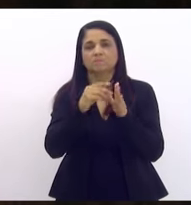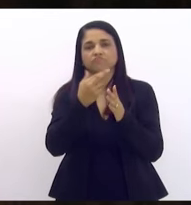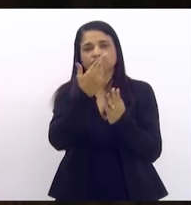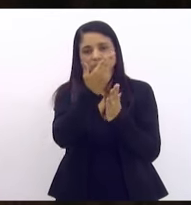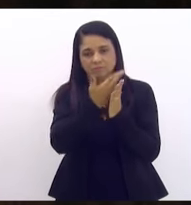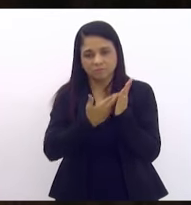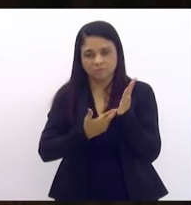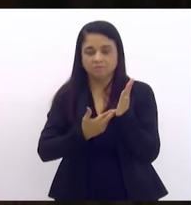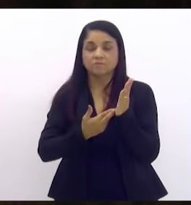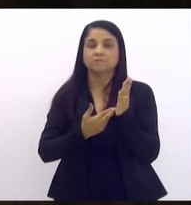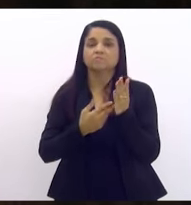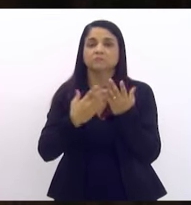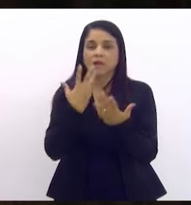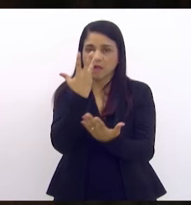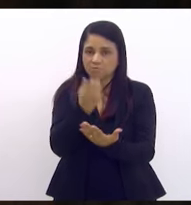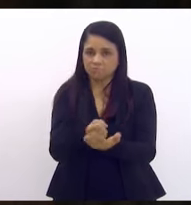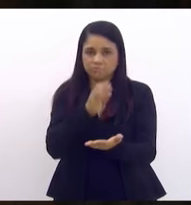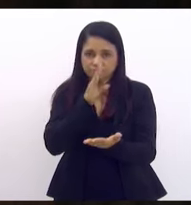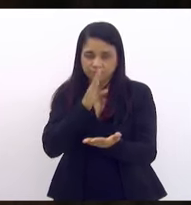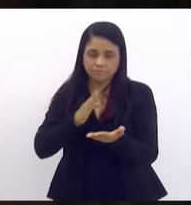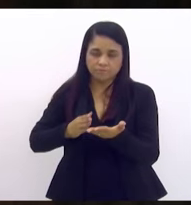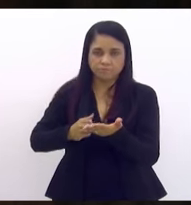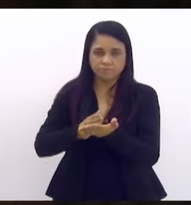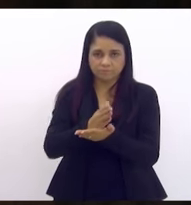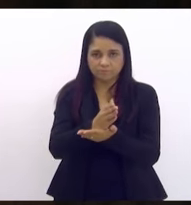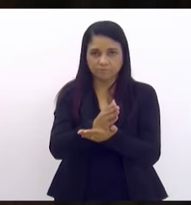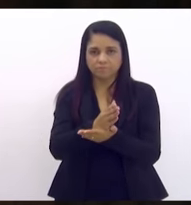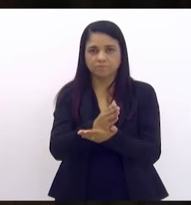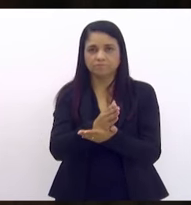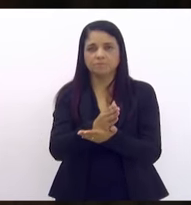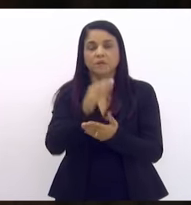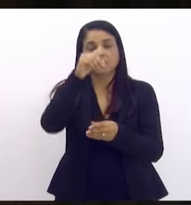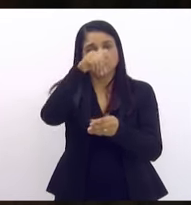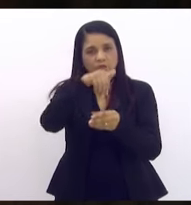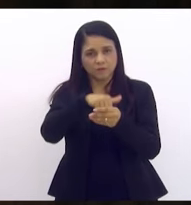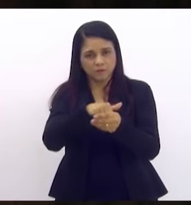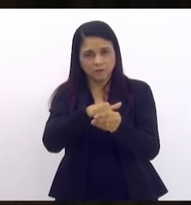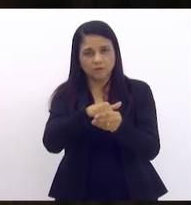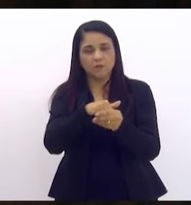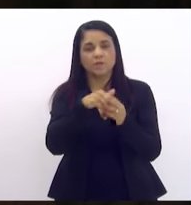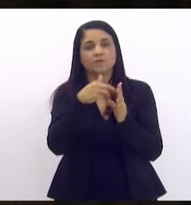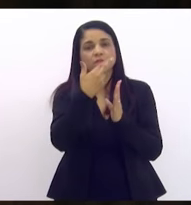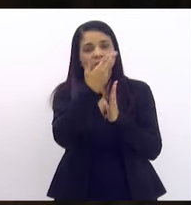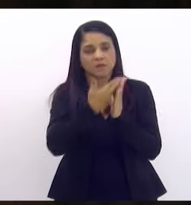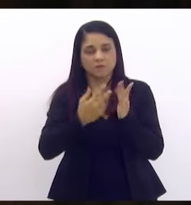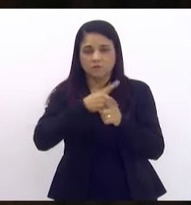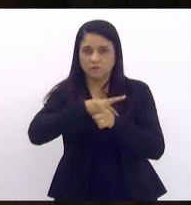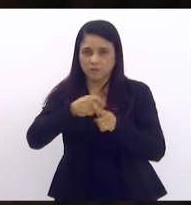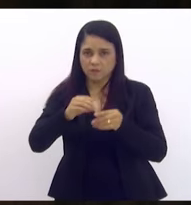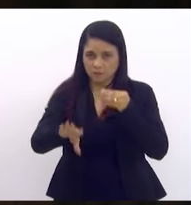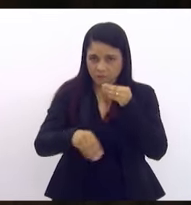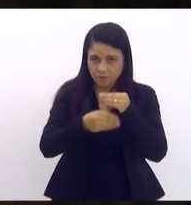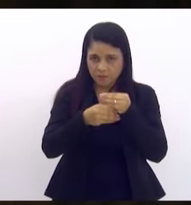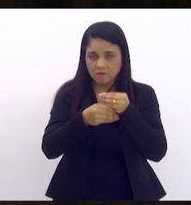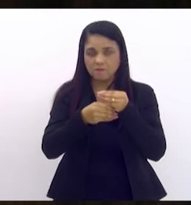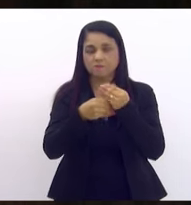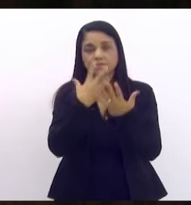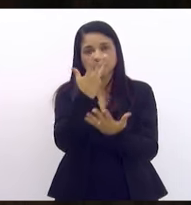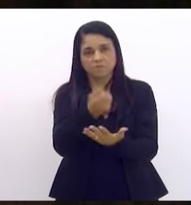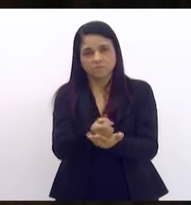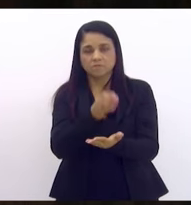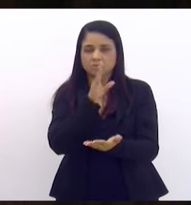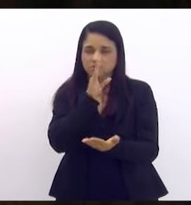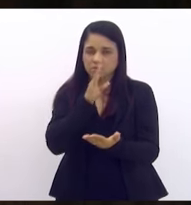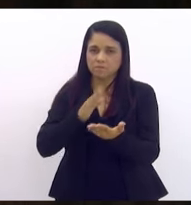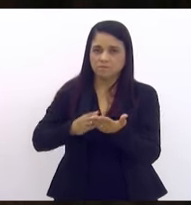senhores que aprovam permaneçam Como estão aprovado em votação a redação do vencido assim emendada a senhores que aprovam